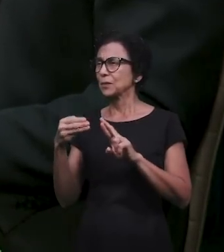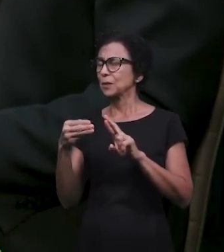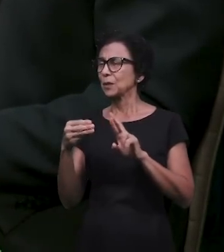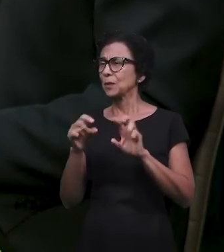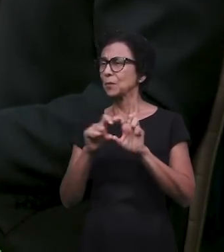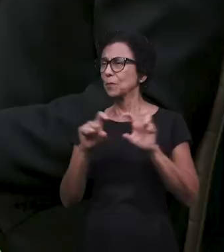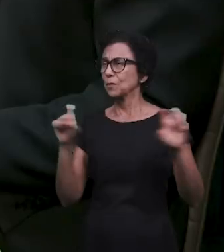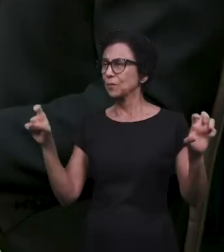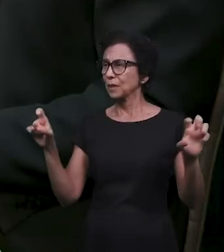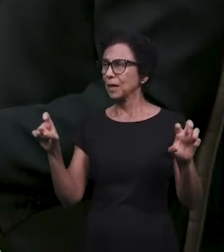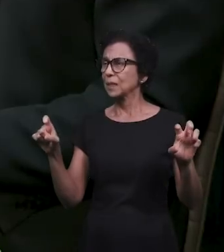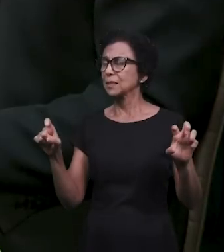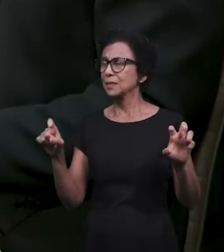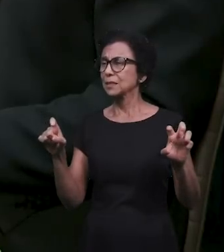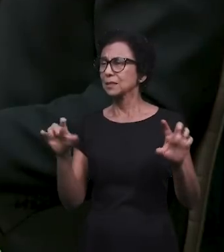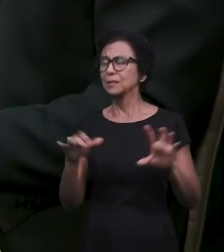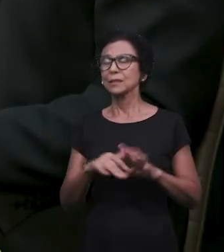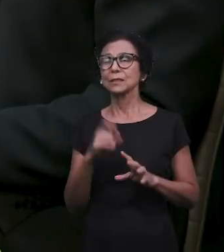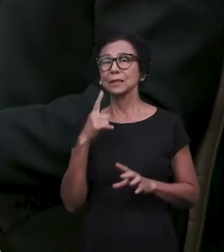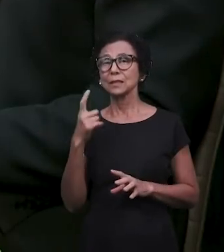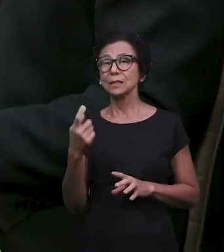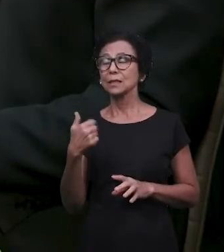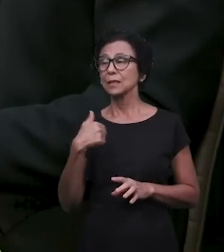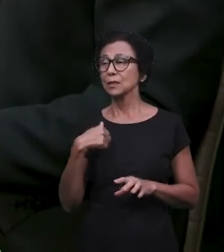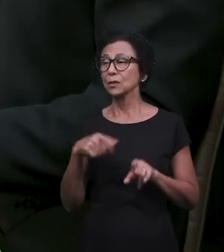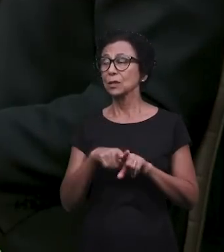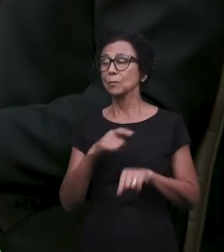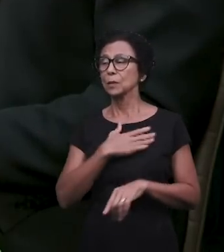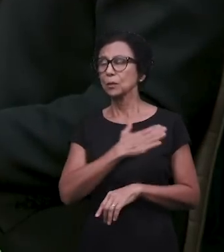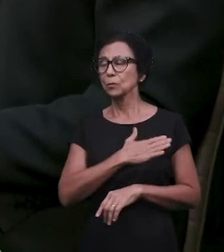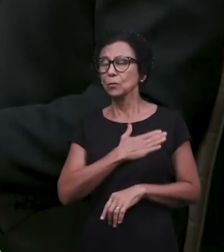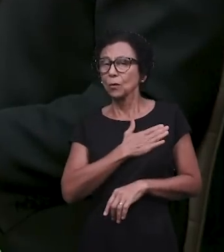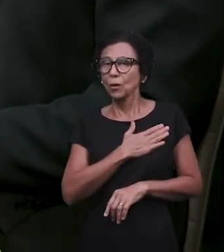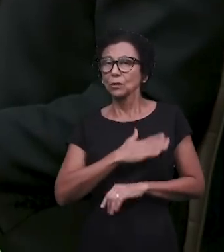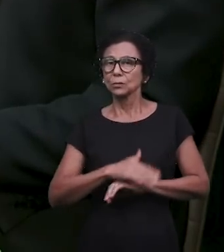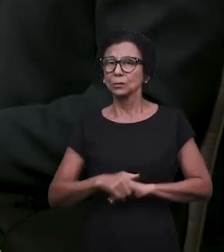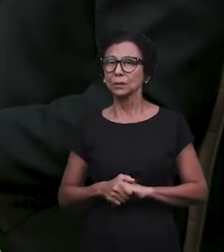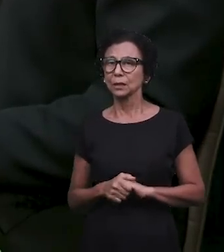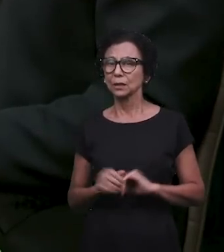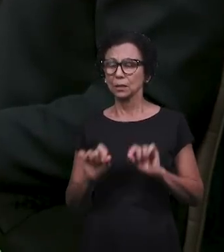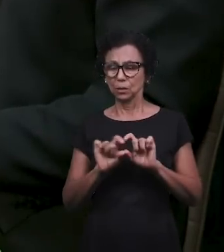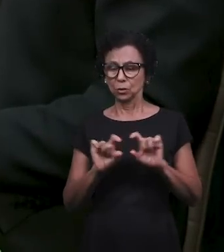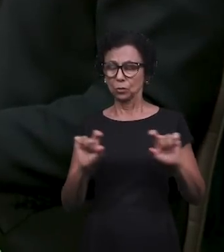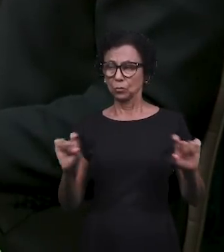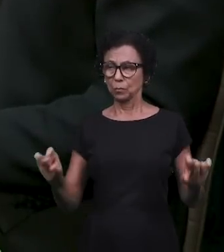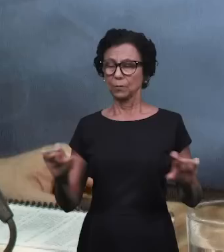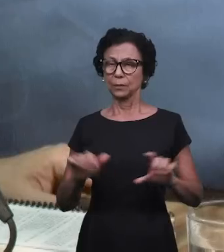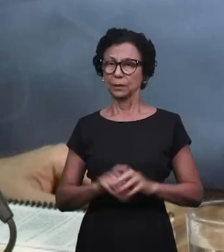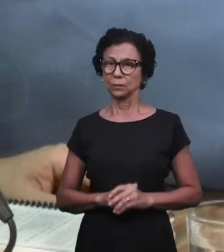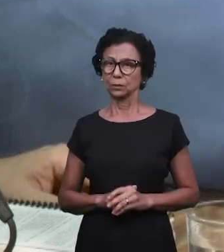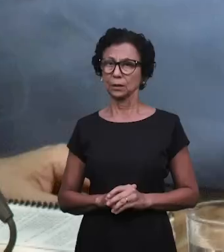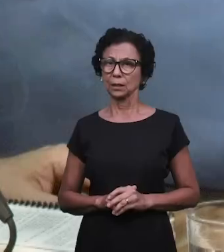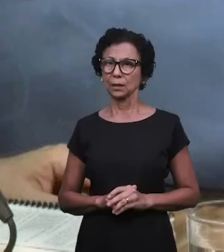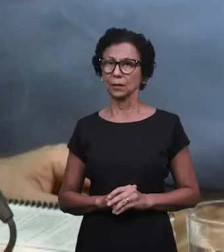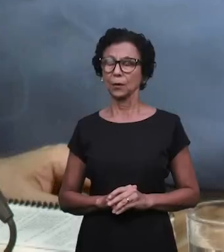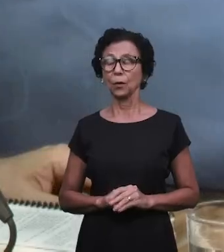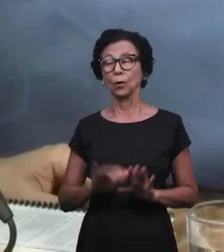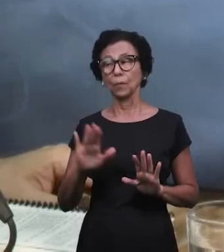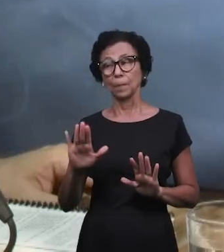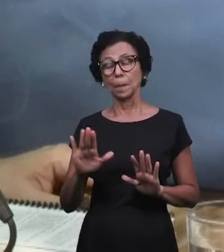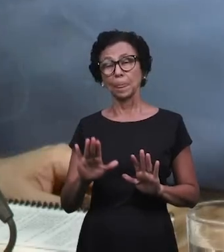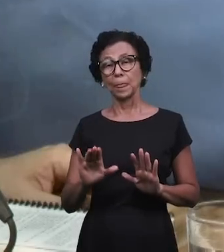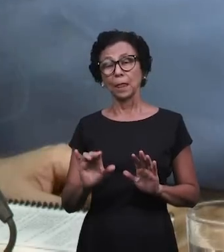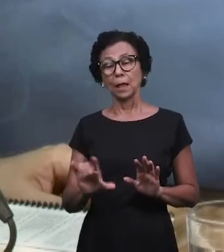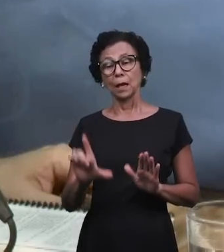tenho-vos dito isto, para que em mim tenhais paz. No mundo tereis aflições. Ou seja, antes da